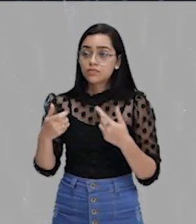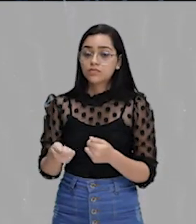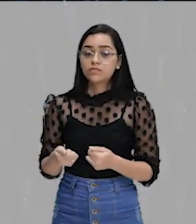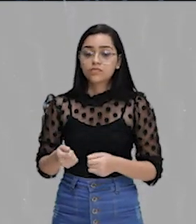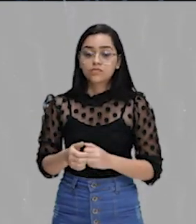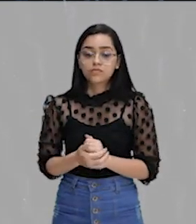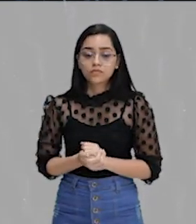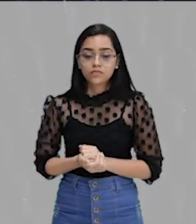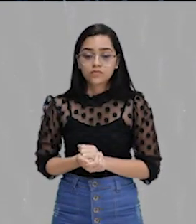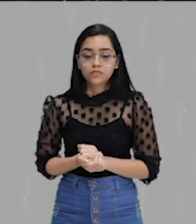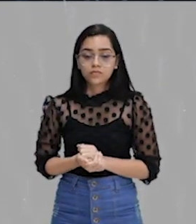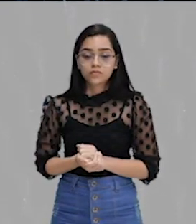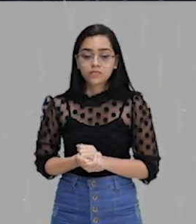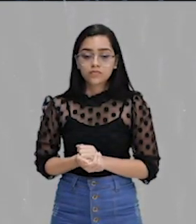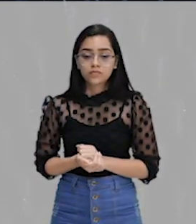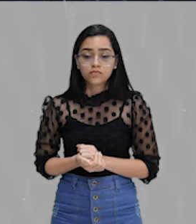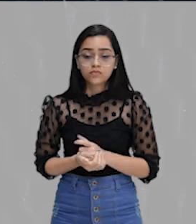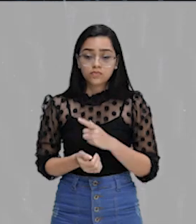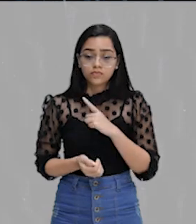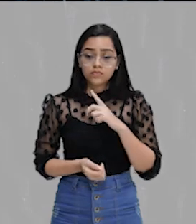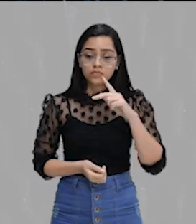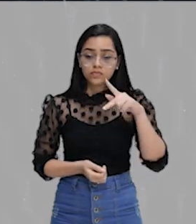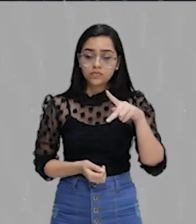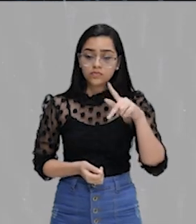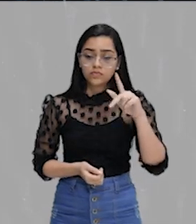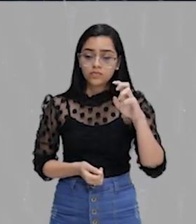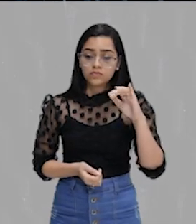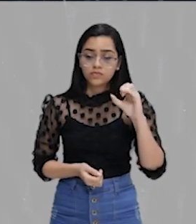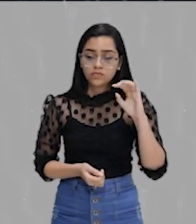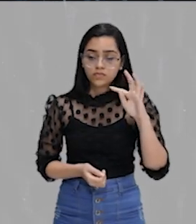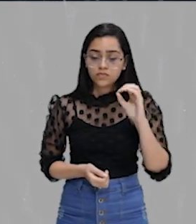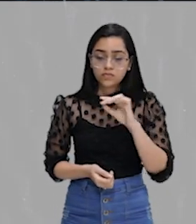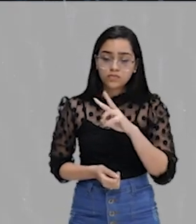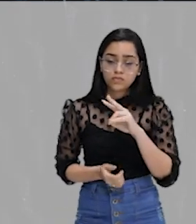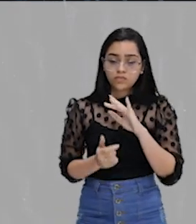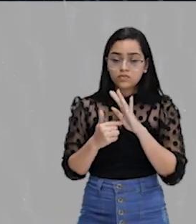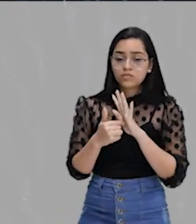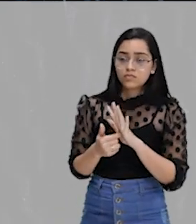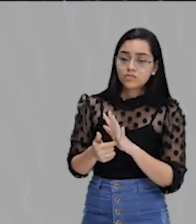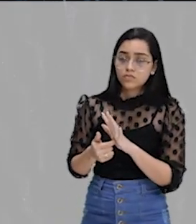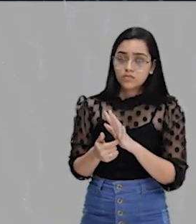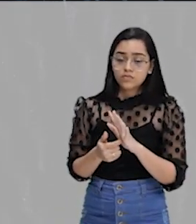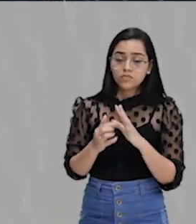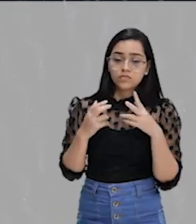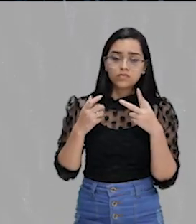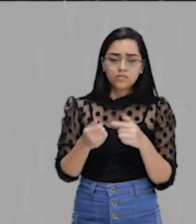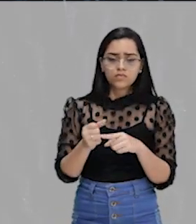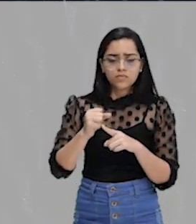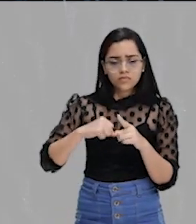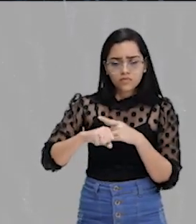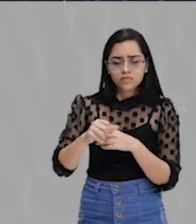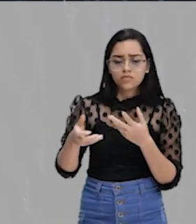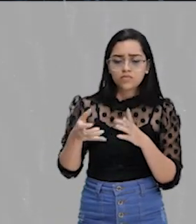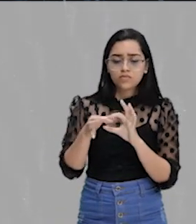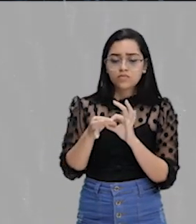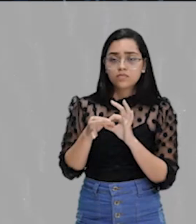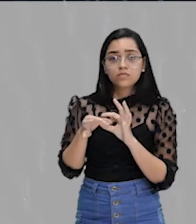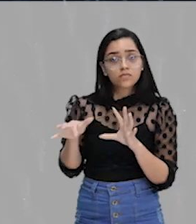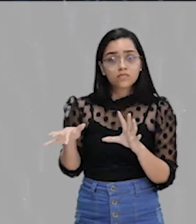Pinochet. Então esse plebiscito ele vai mostrar que a sociedade chilena ela quer se